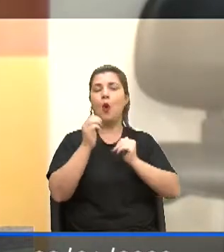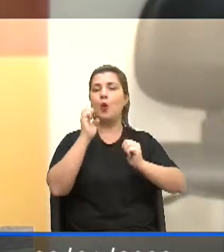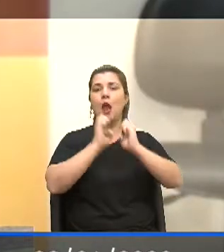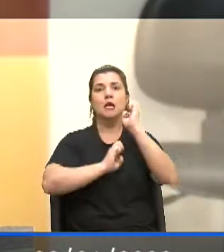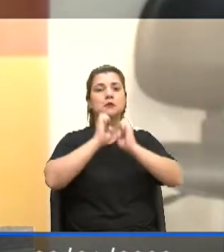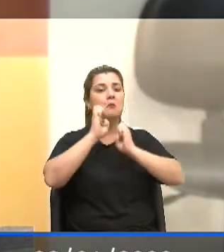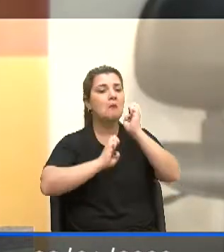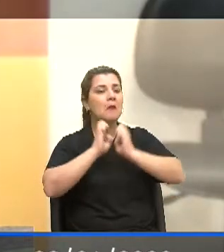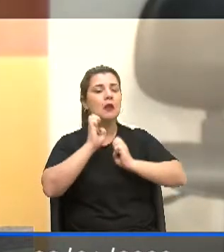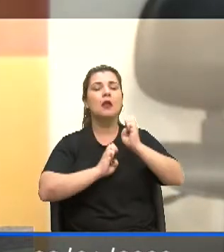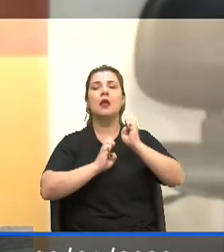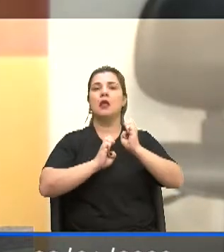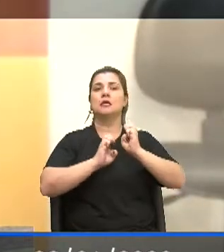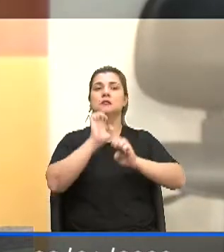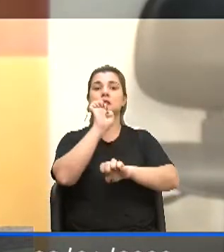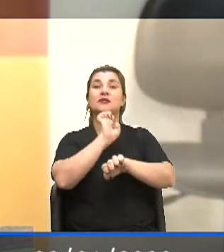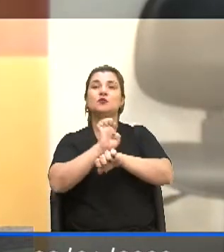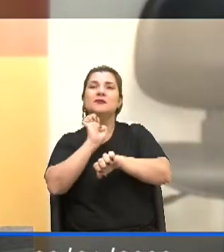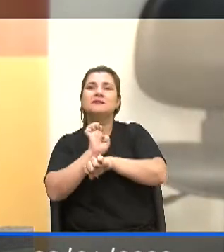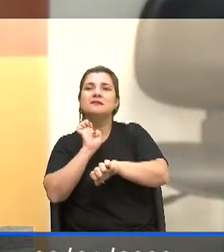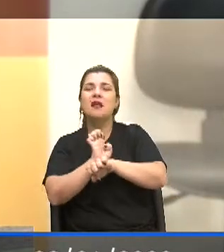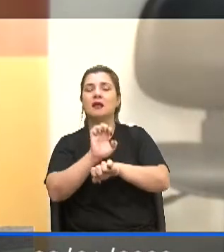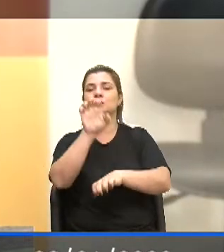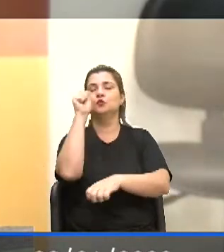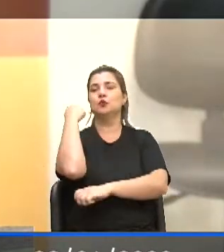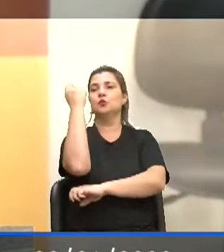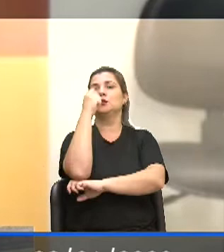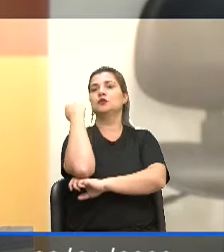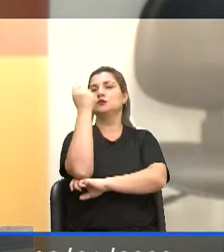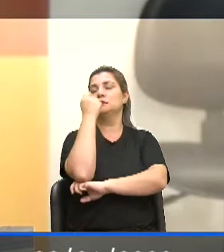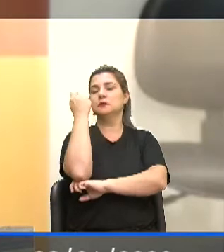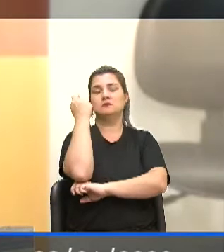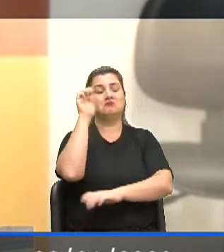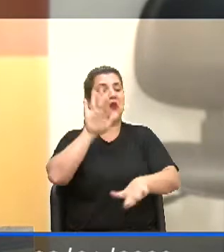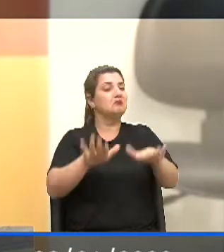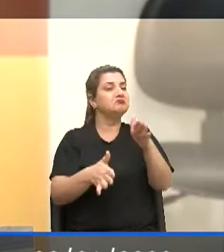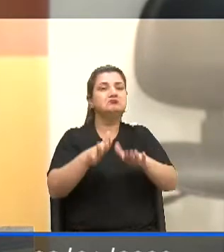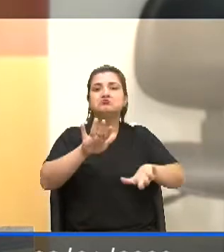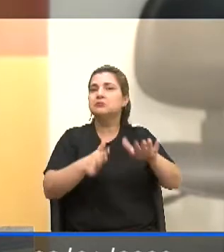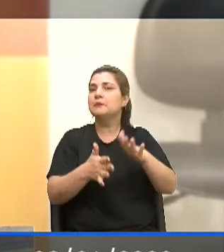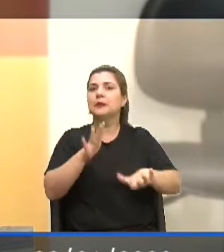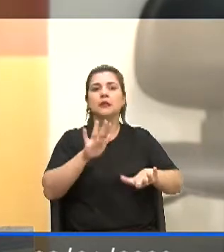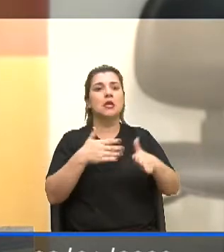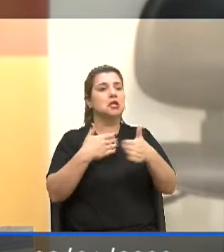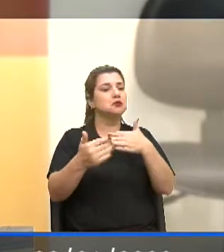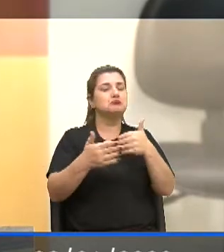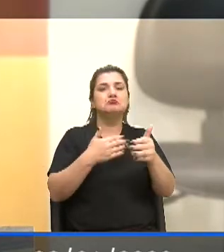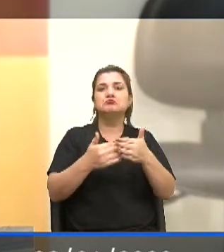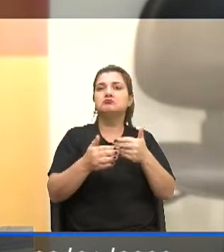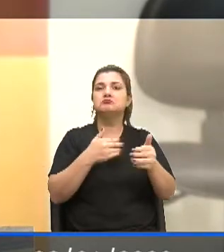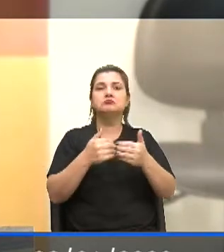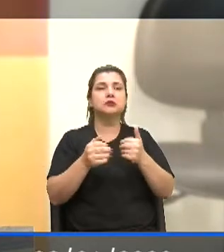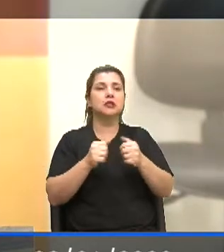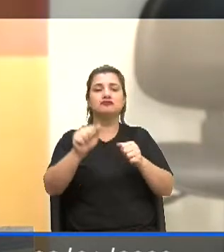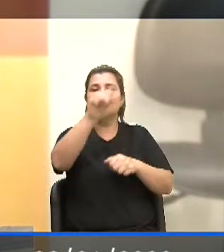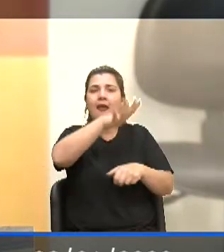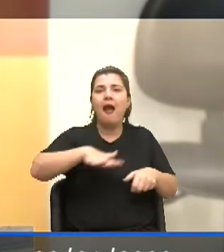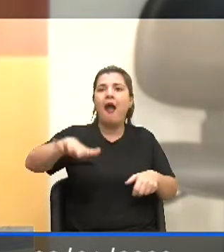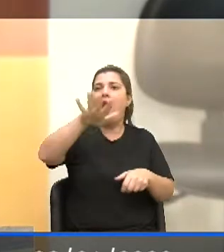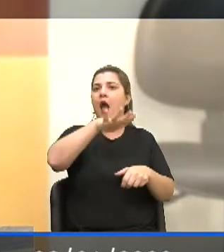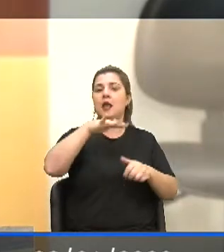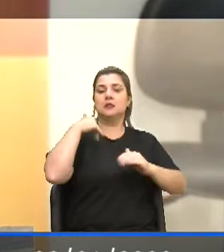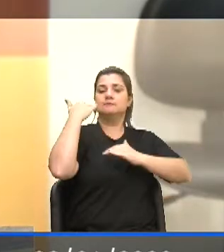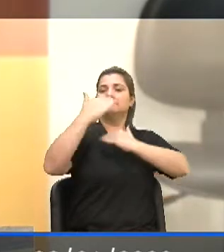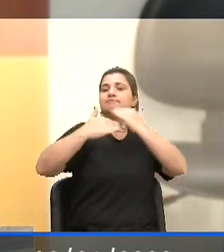do Sul, independente do porte, independente da área na qual ela